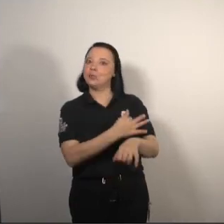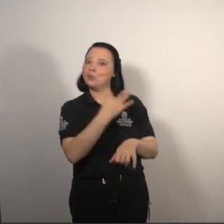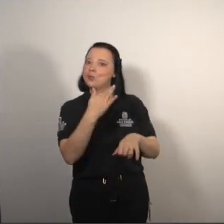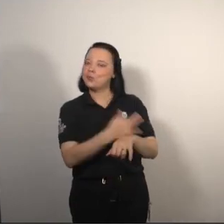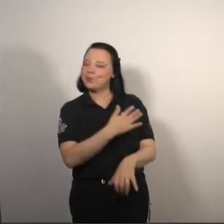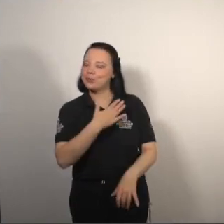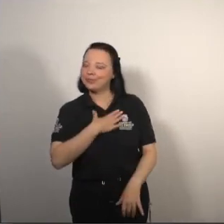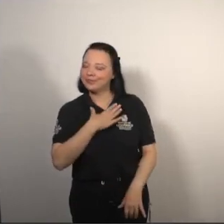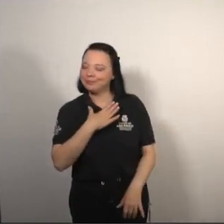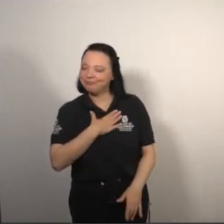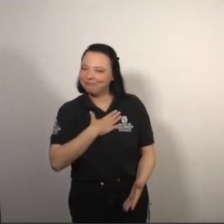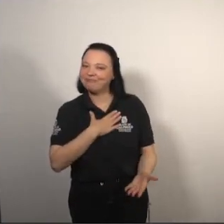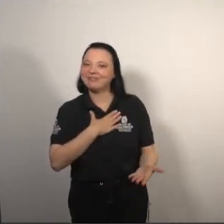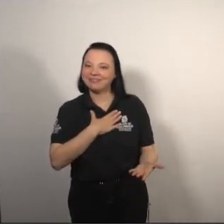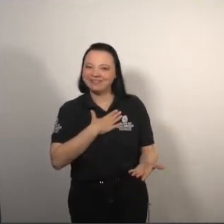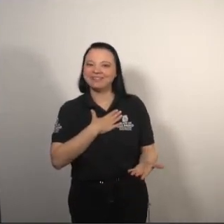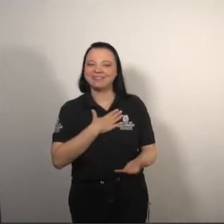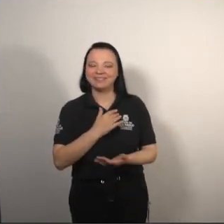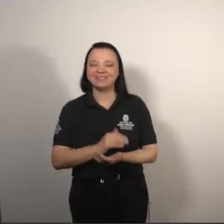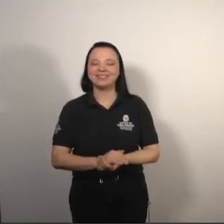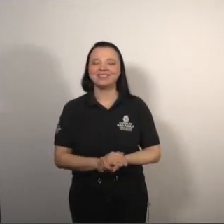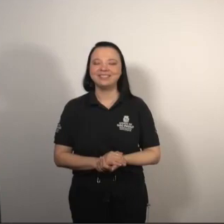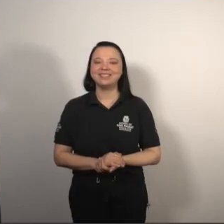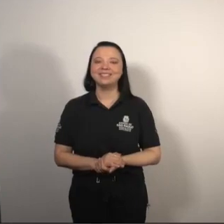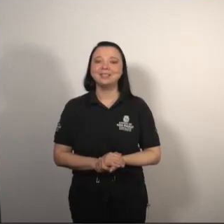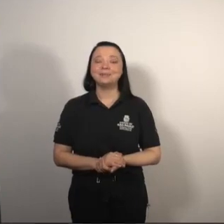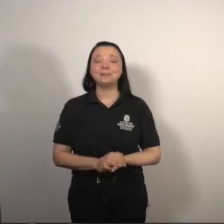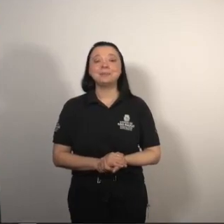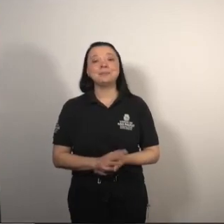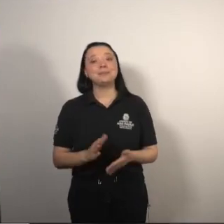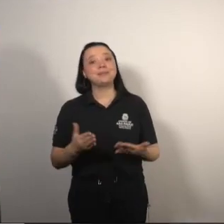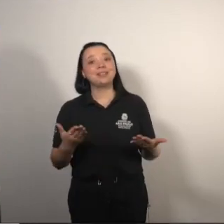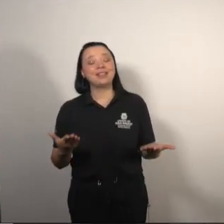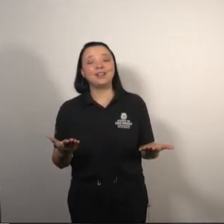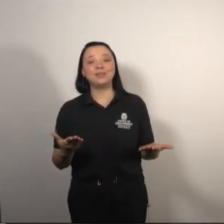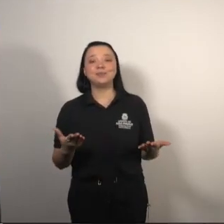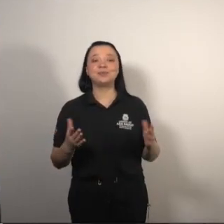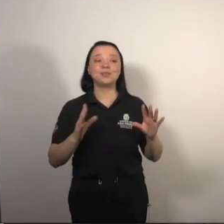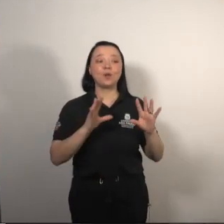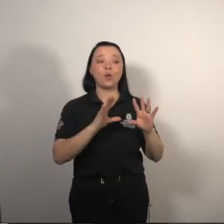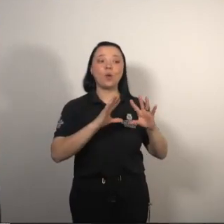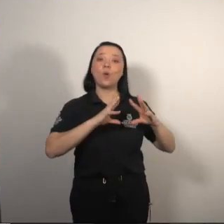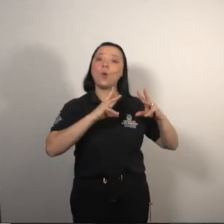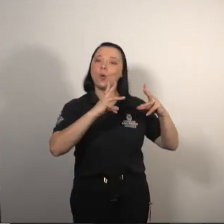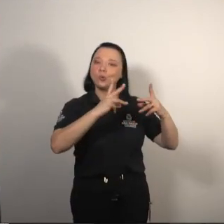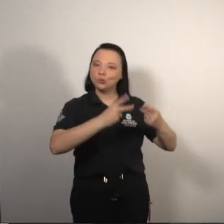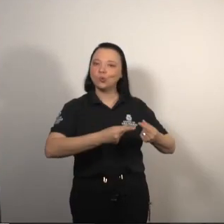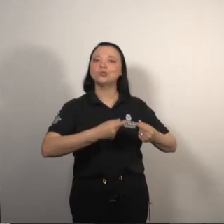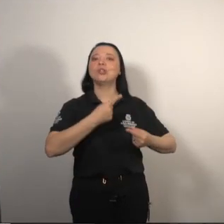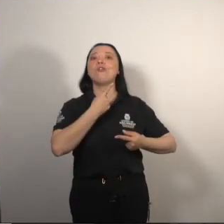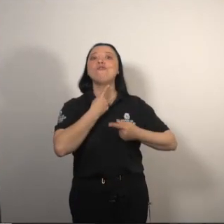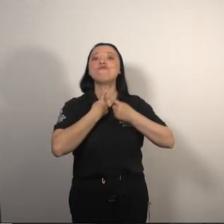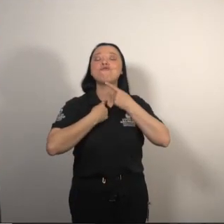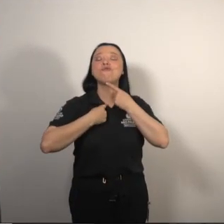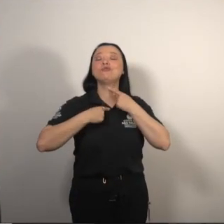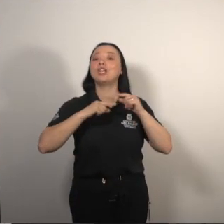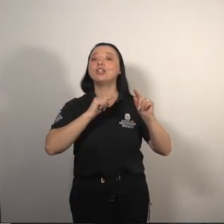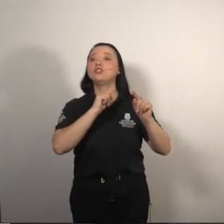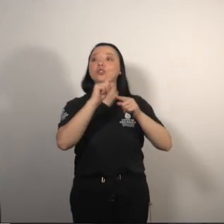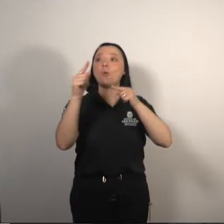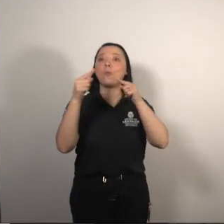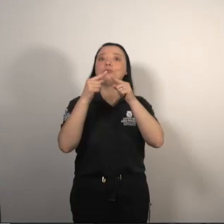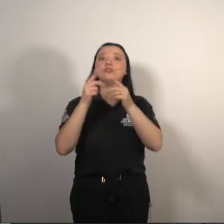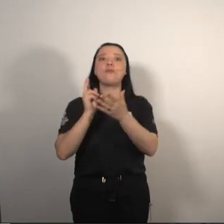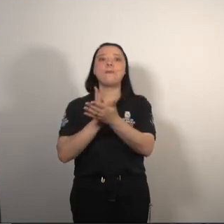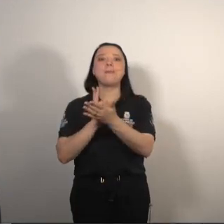suportarem e me aguentarem. Enfim, está todo mundo com essa vontade de fazer a cidade dar certo, né? Então, a